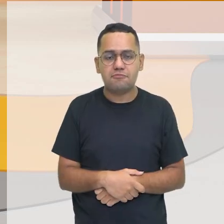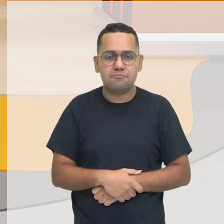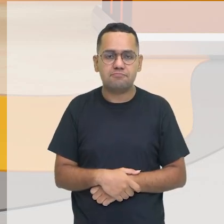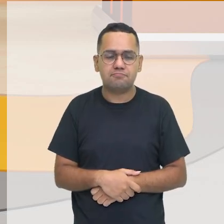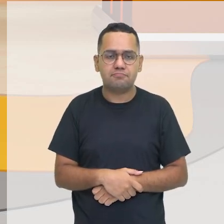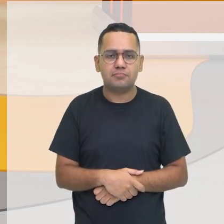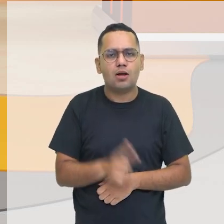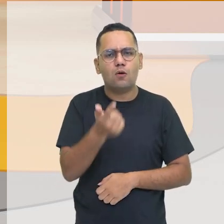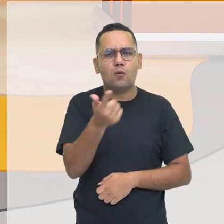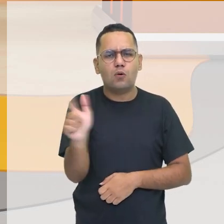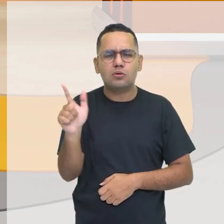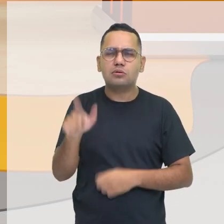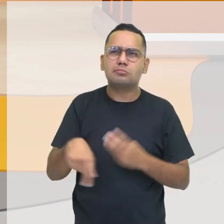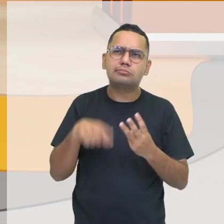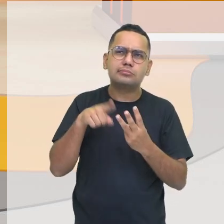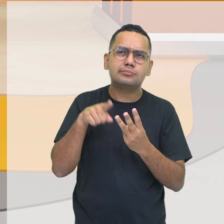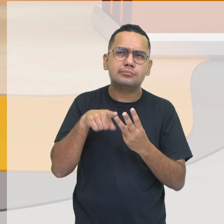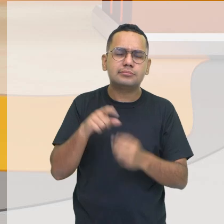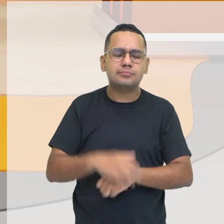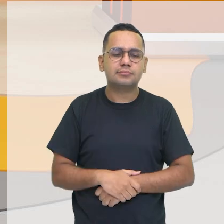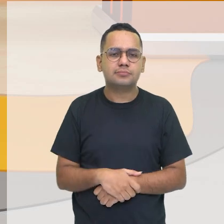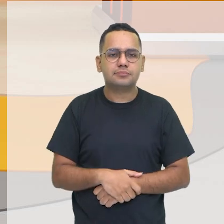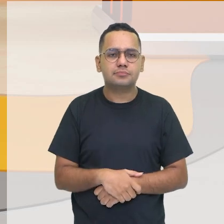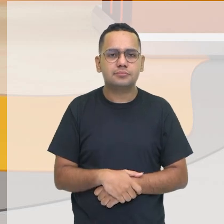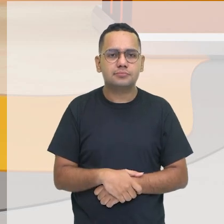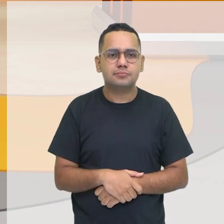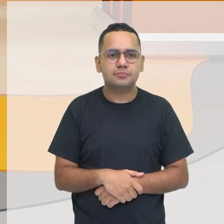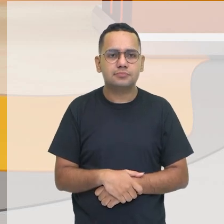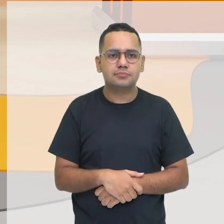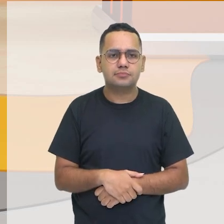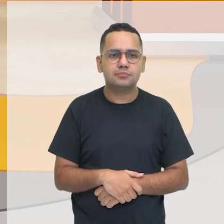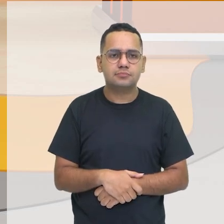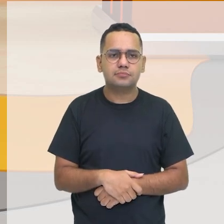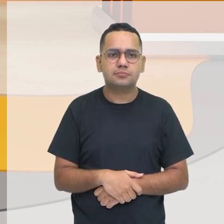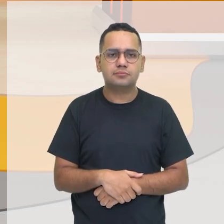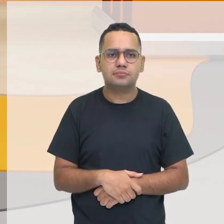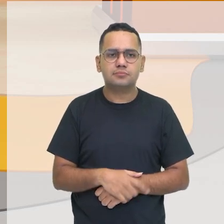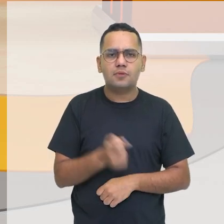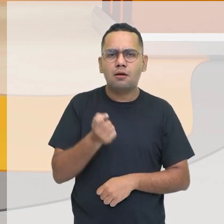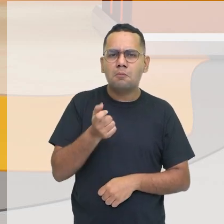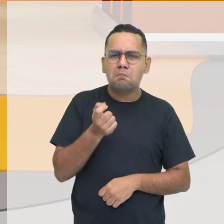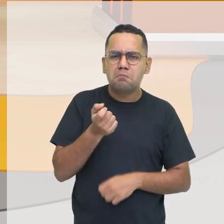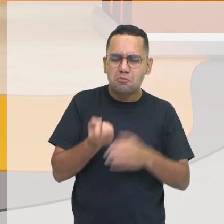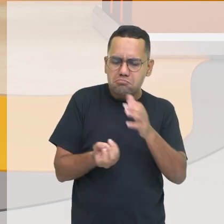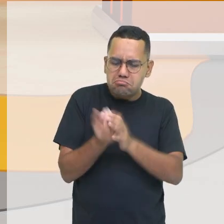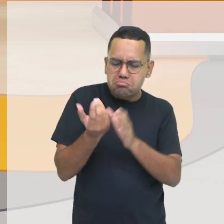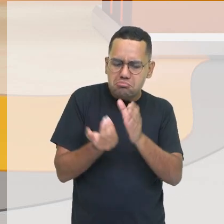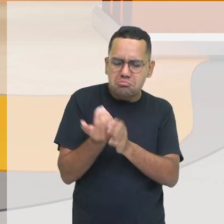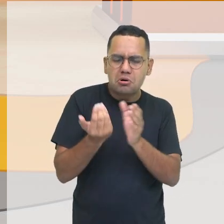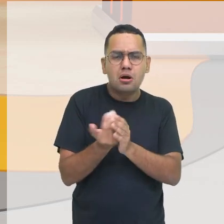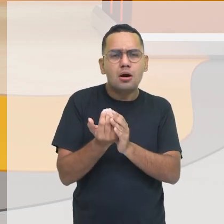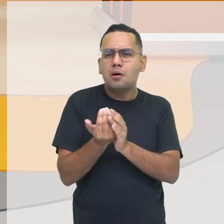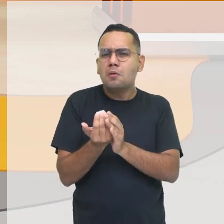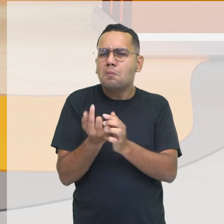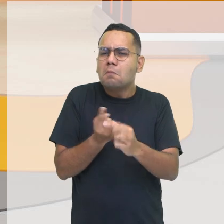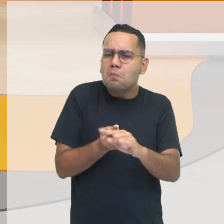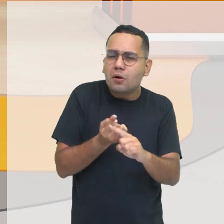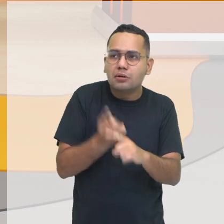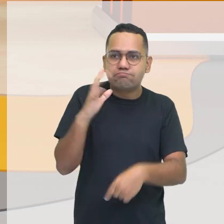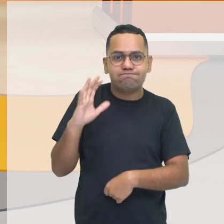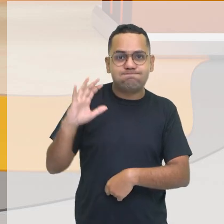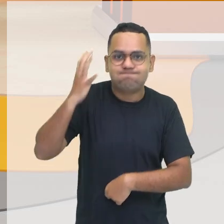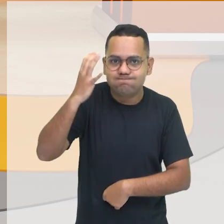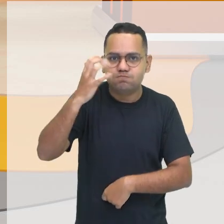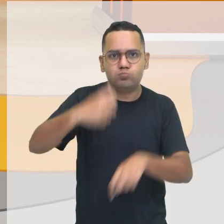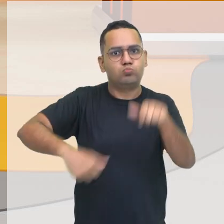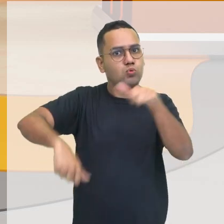como também a produção em pequena quantidade por conta de fatores climáticos, vai